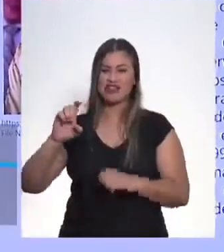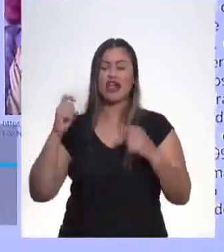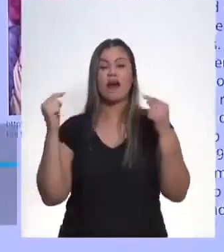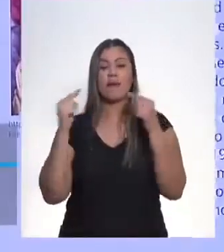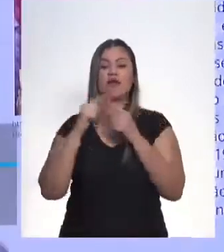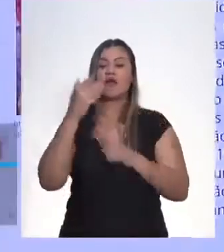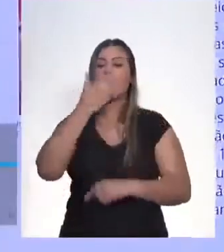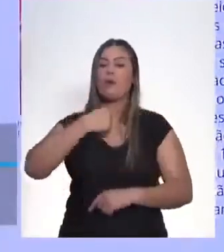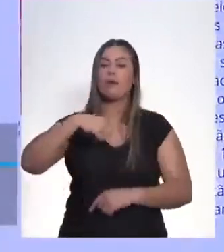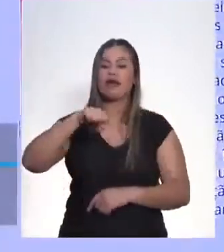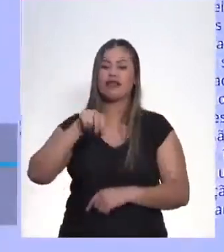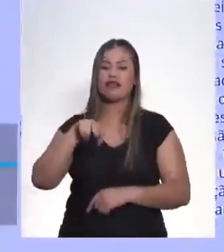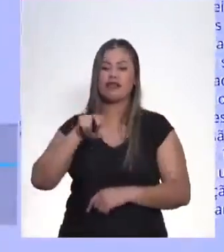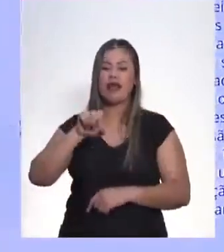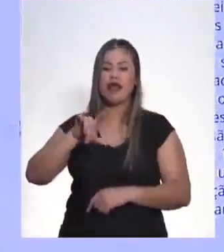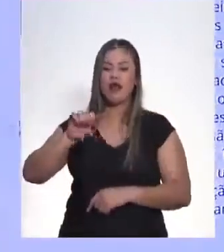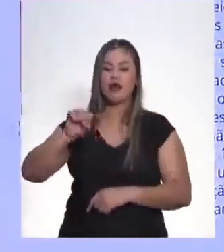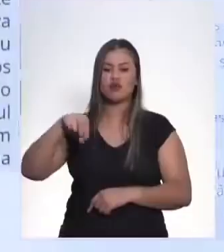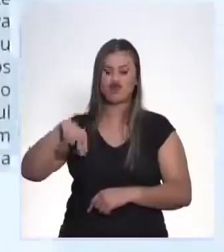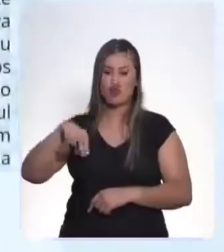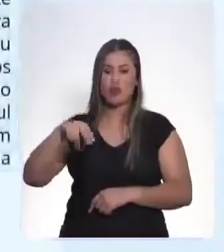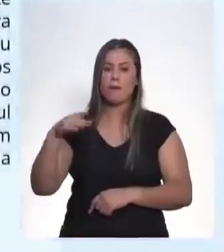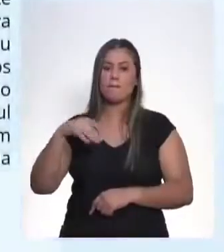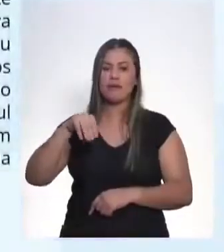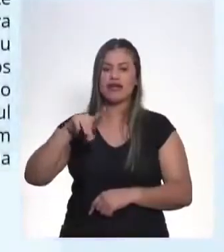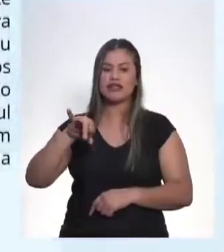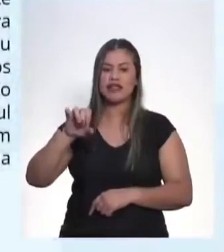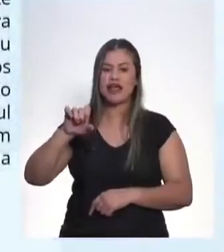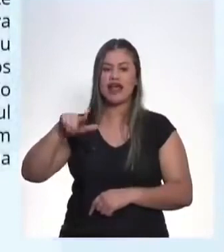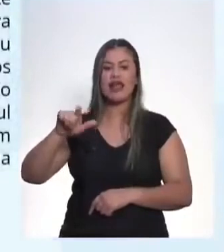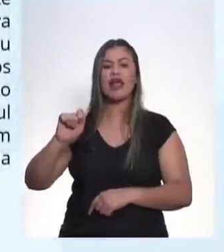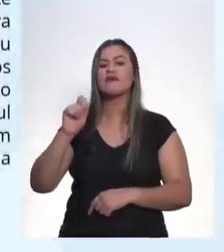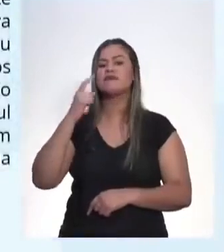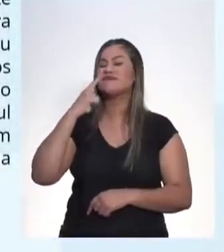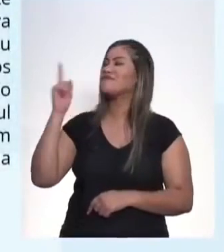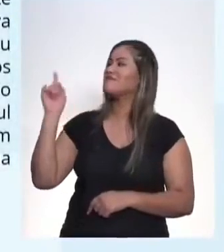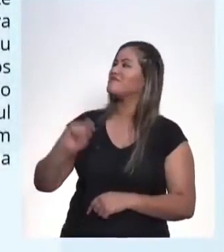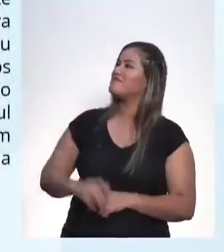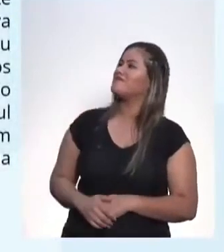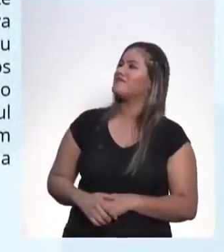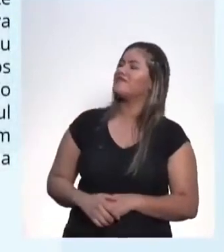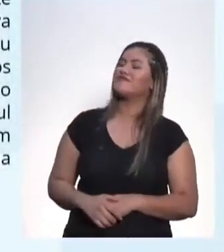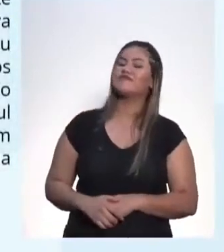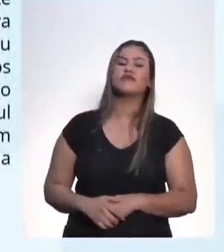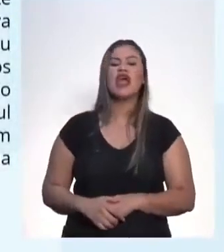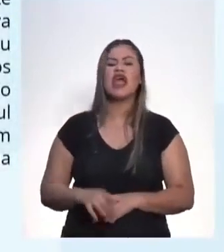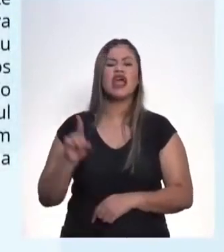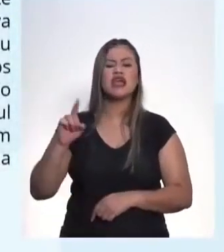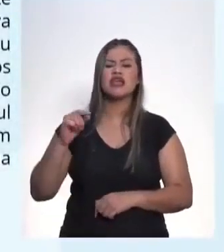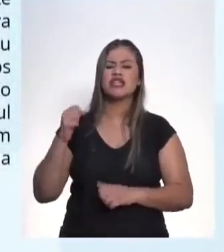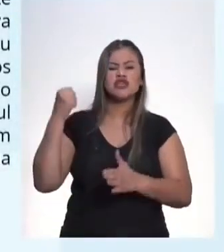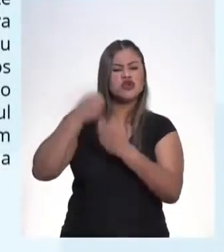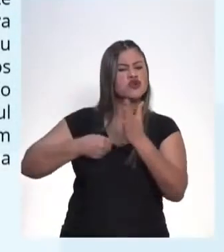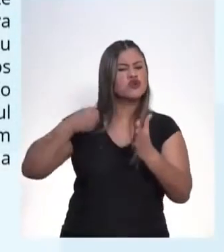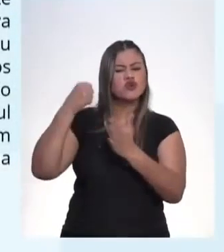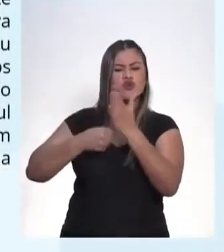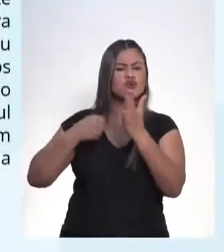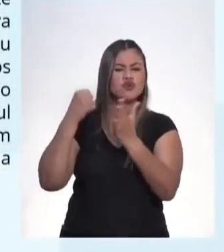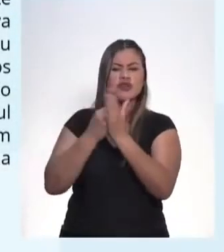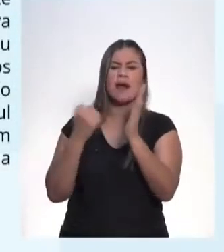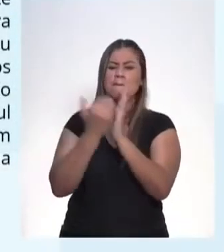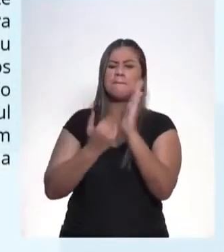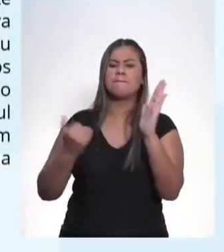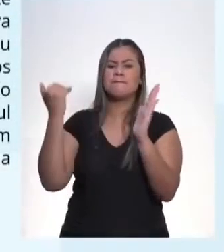que é o Nelson Mandela. Na tela aqui com vocês, na lousa. Nelson Mandela foi o maior expoente na luta contra o racismo